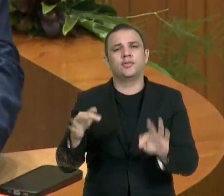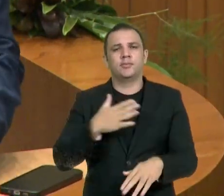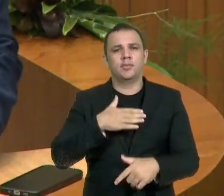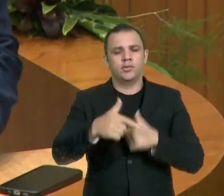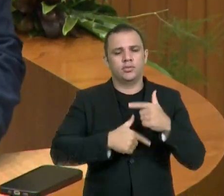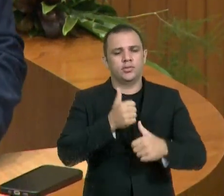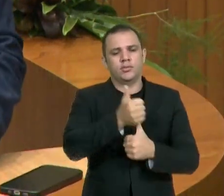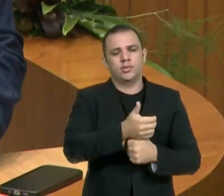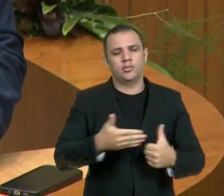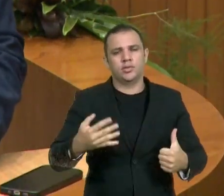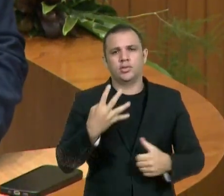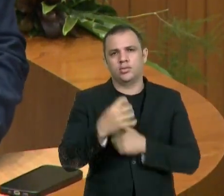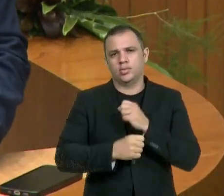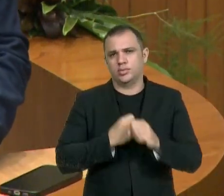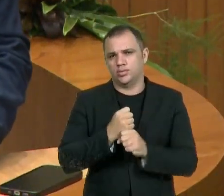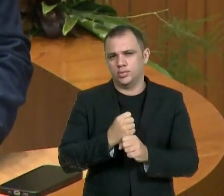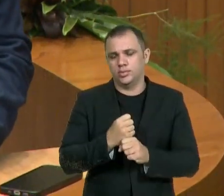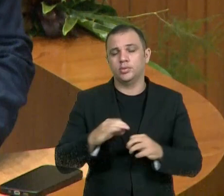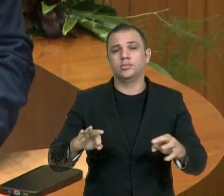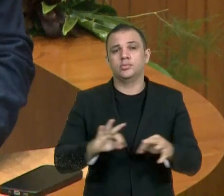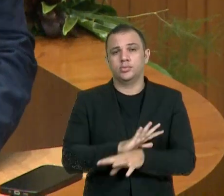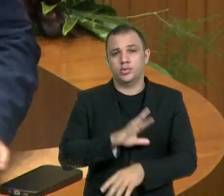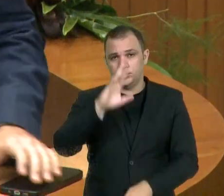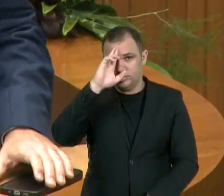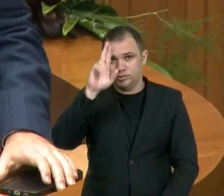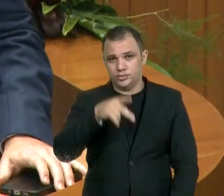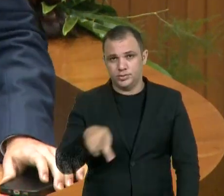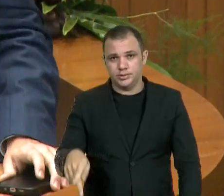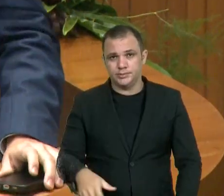de mandato. Eram essas minhas palavras.